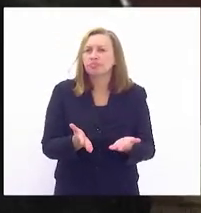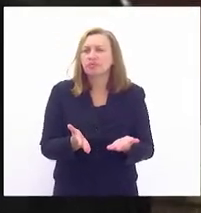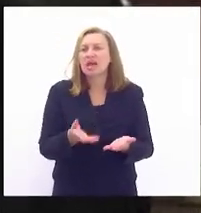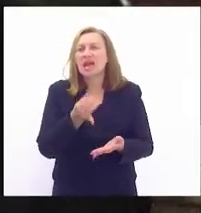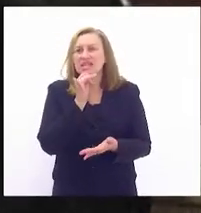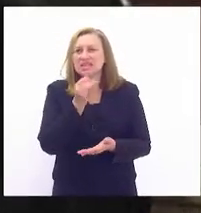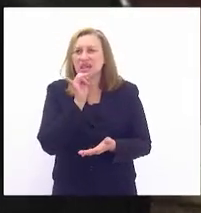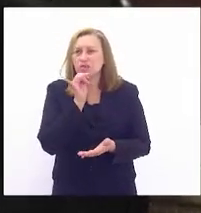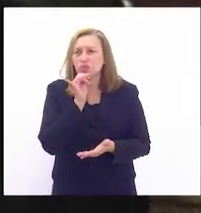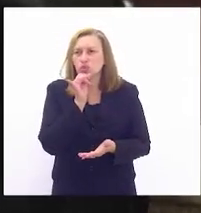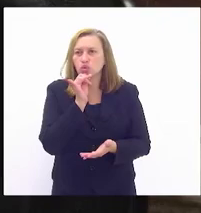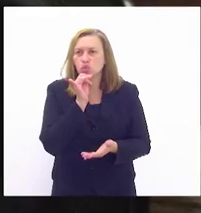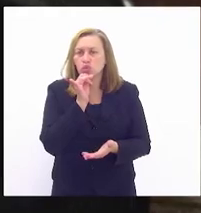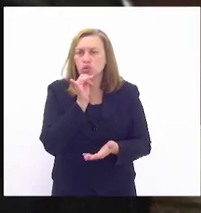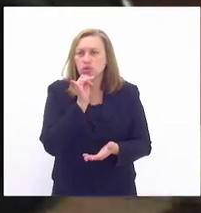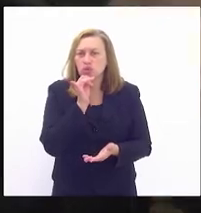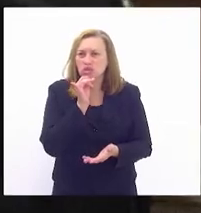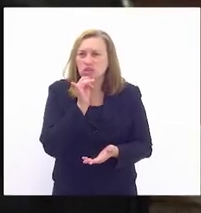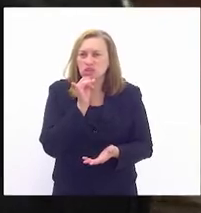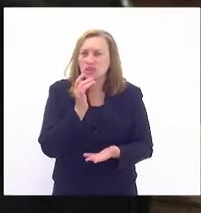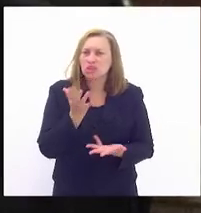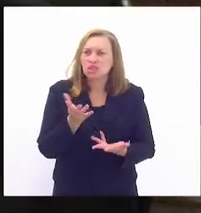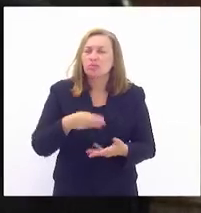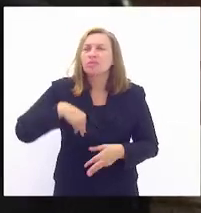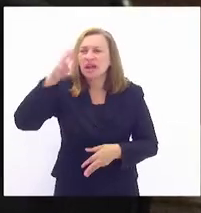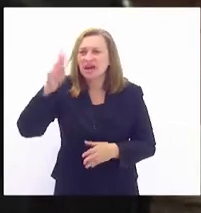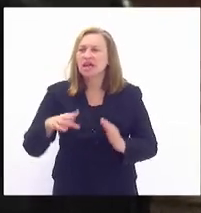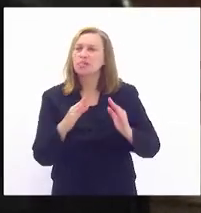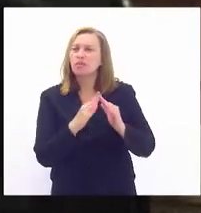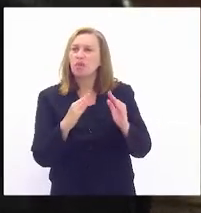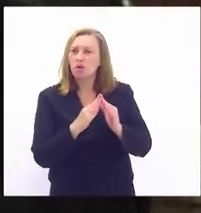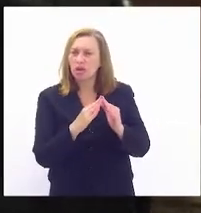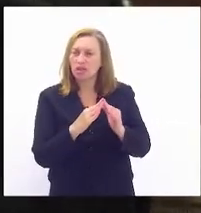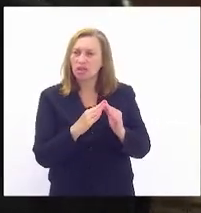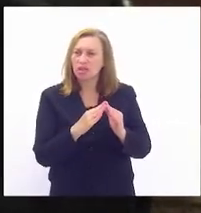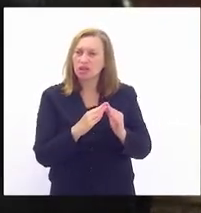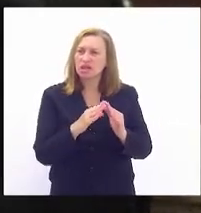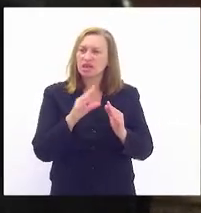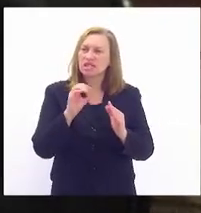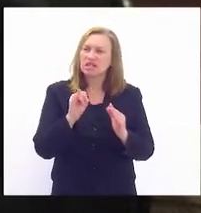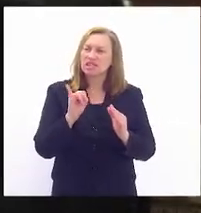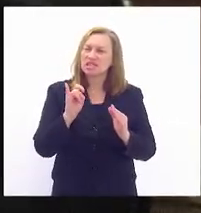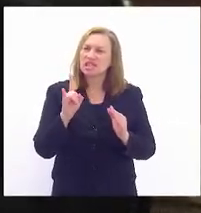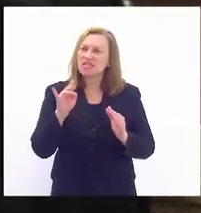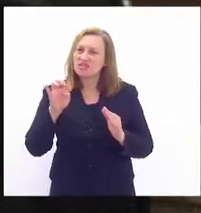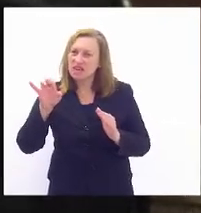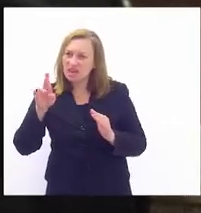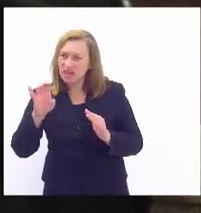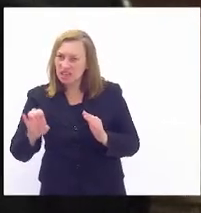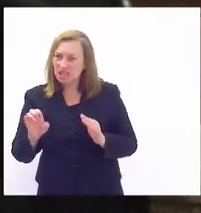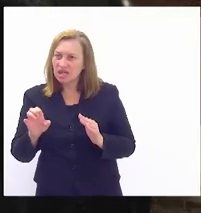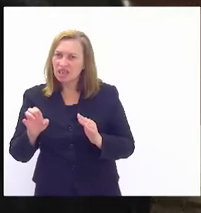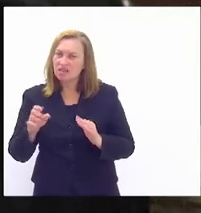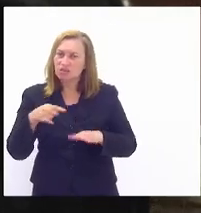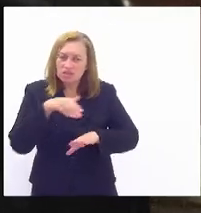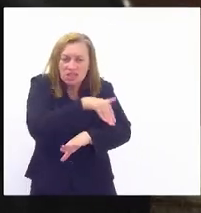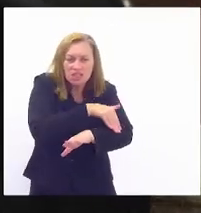exemplo, Siderville, para quem mora no Siderville, se você passa lá,